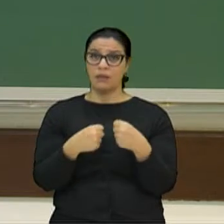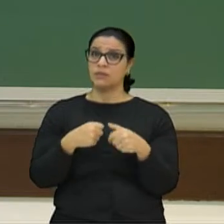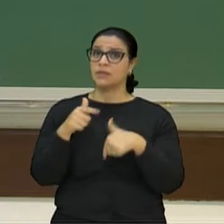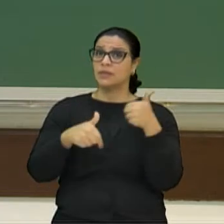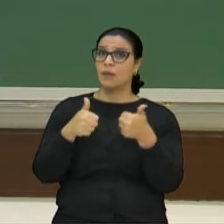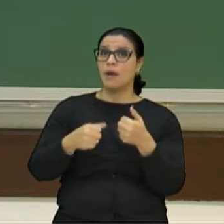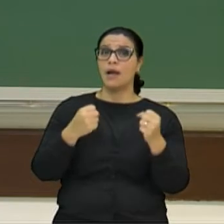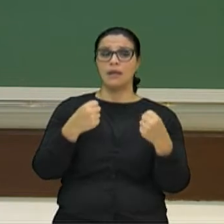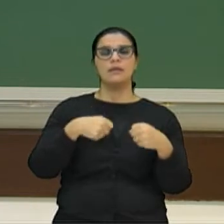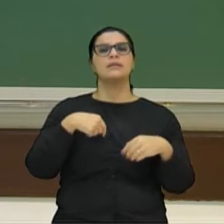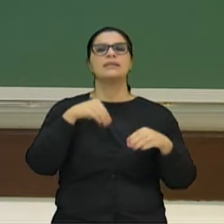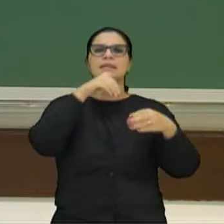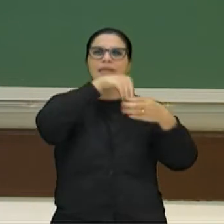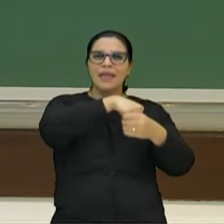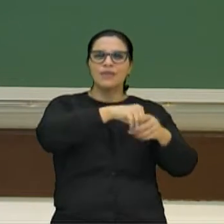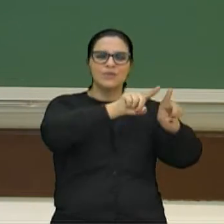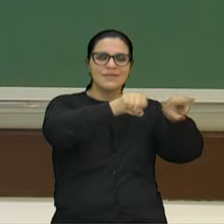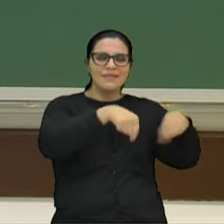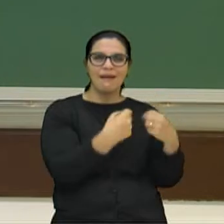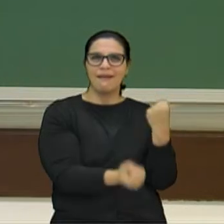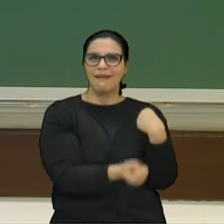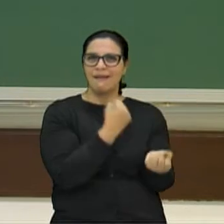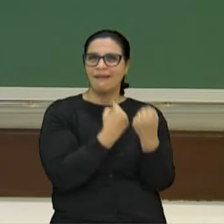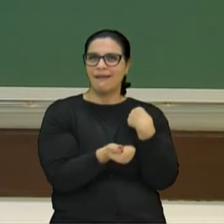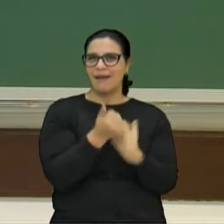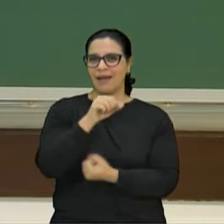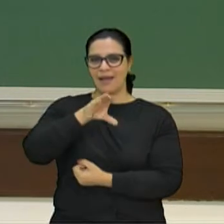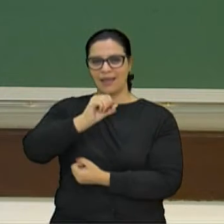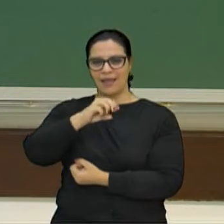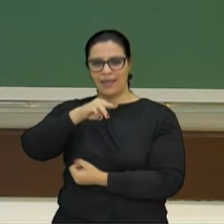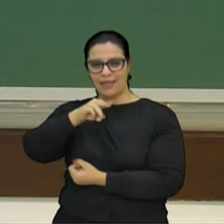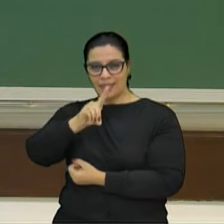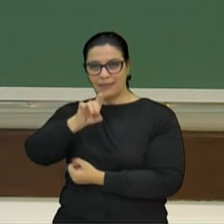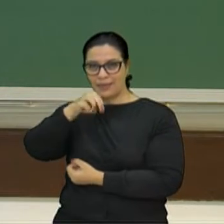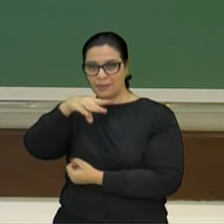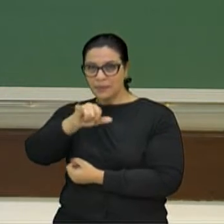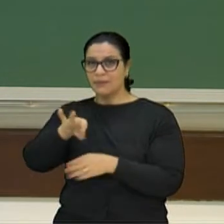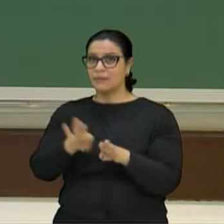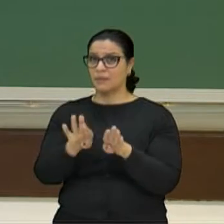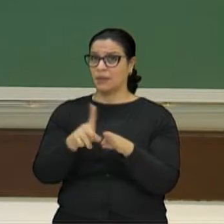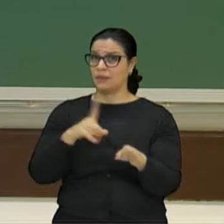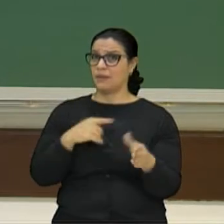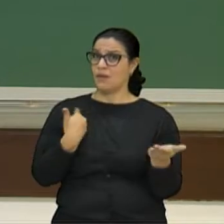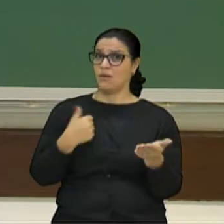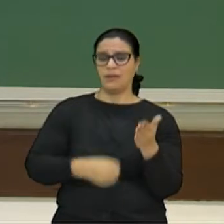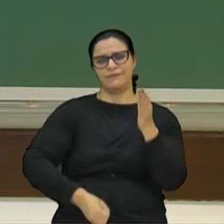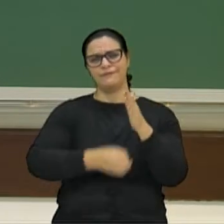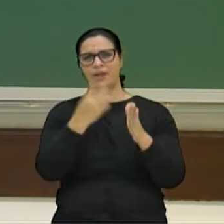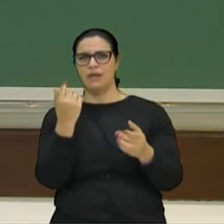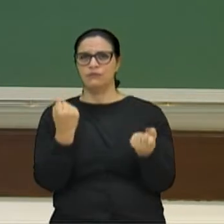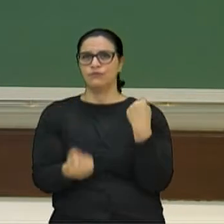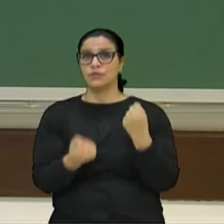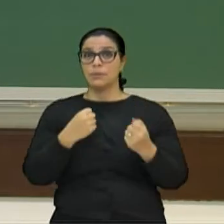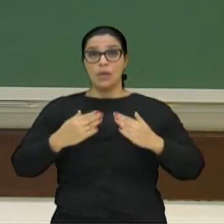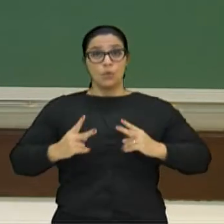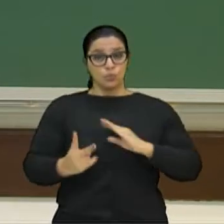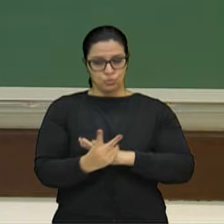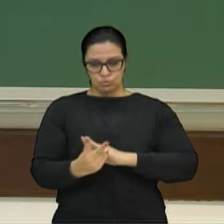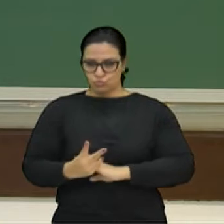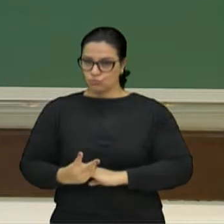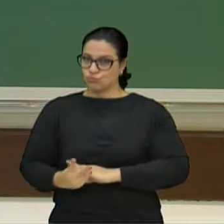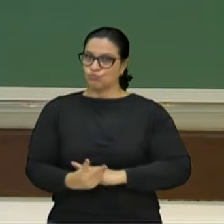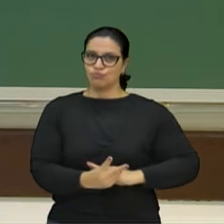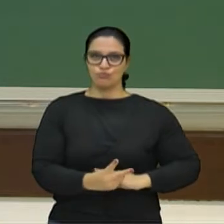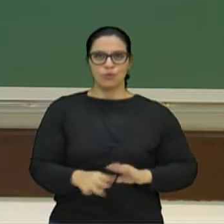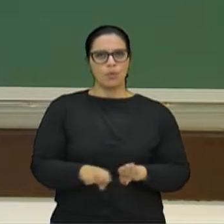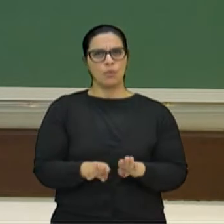trabalhadas em academias e tem os outros estilos de ginásticas que também são trabalhados para condicionamento físico, apenas como